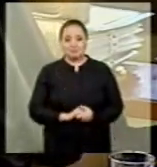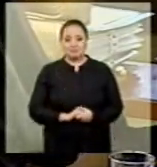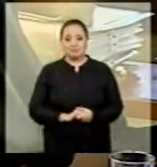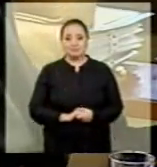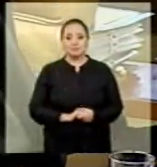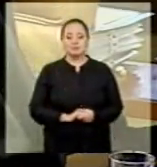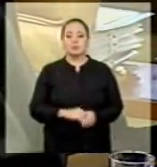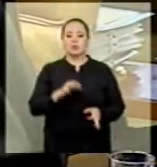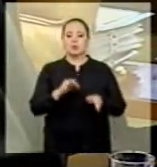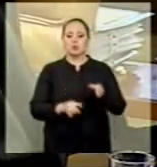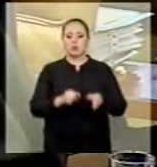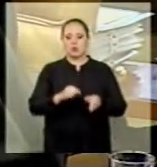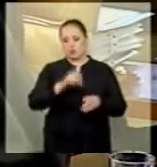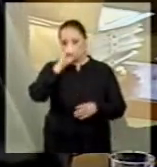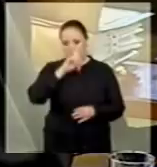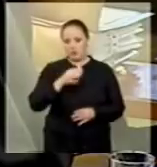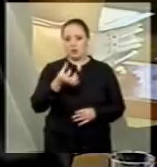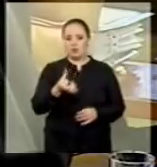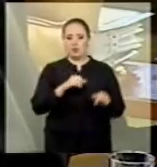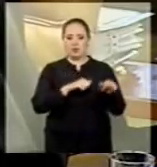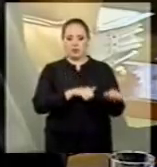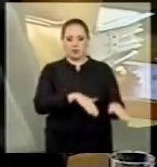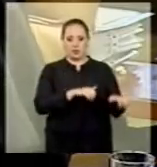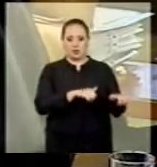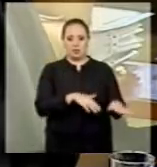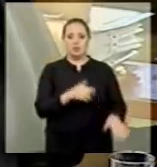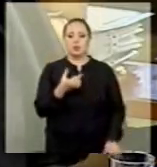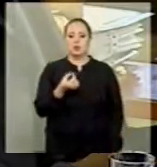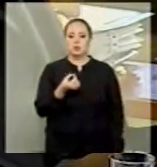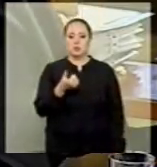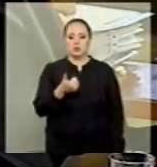Julgado em 6 de setembro de 2016.